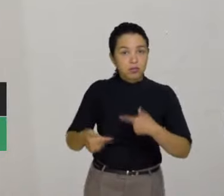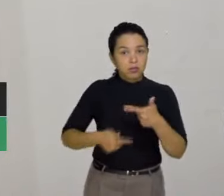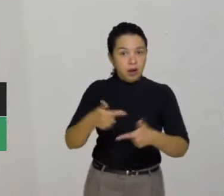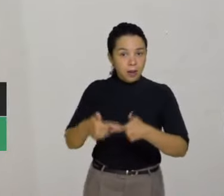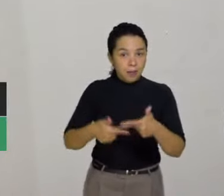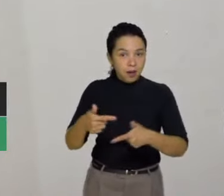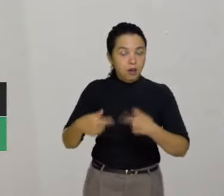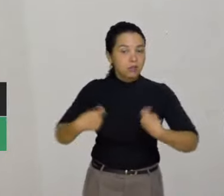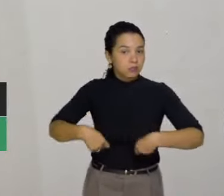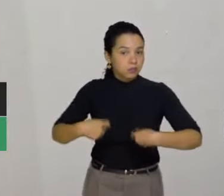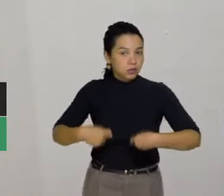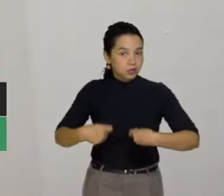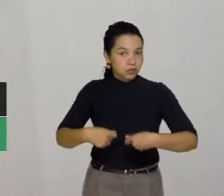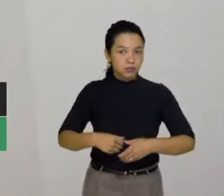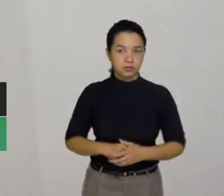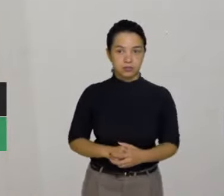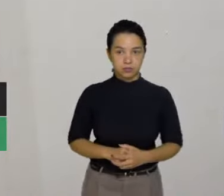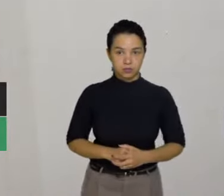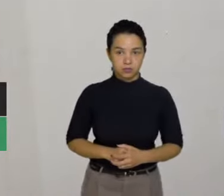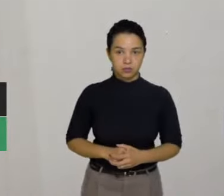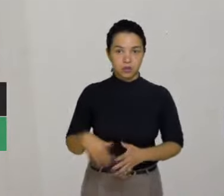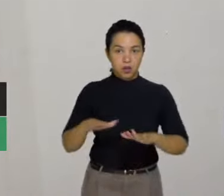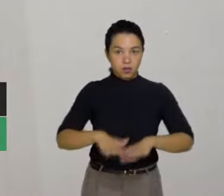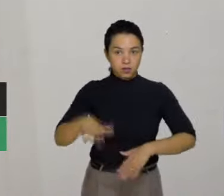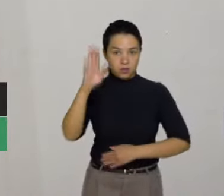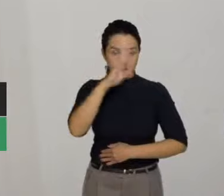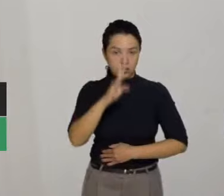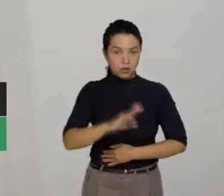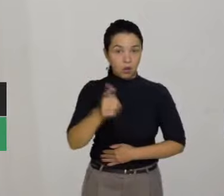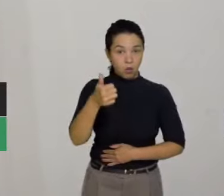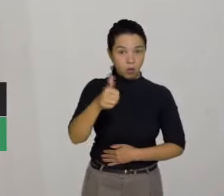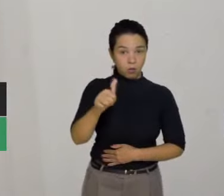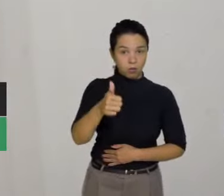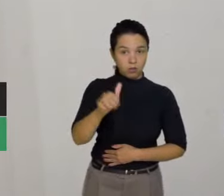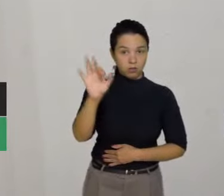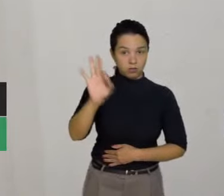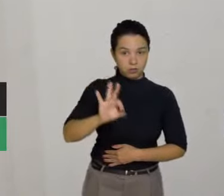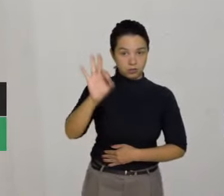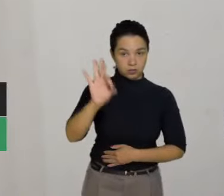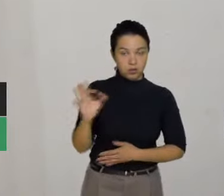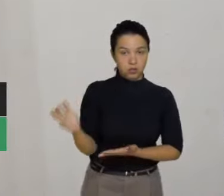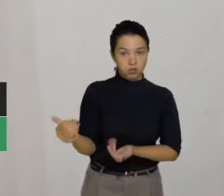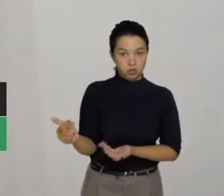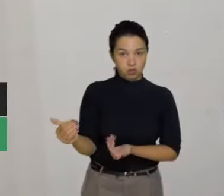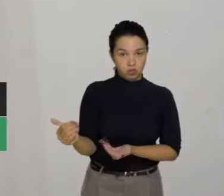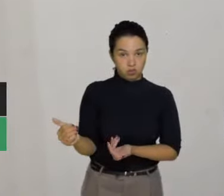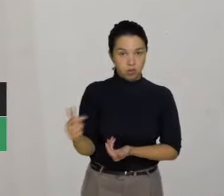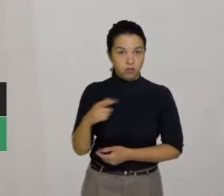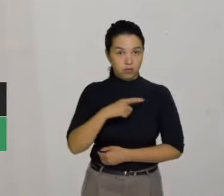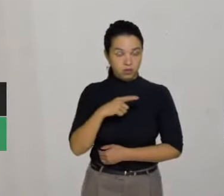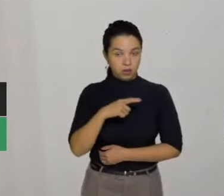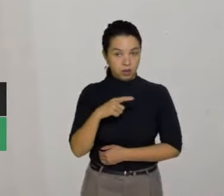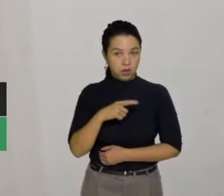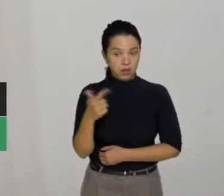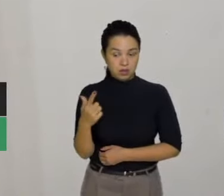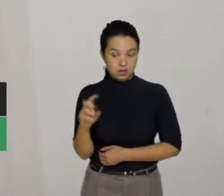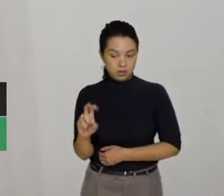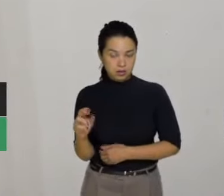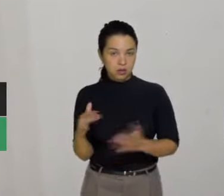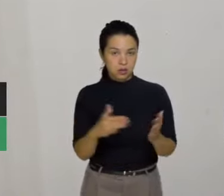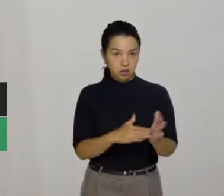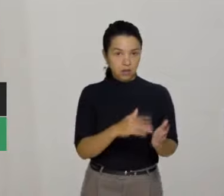exigindo. No cenário nacional, apenas 11% dos jovens que têm entre 15 e